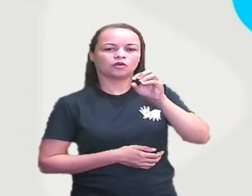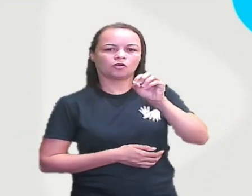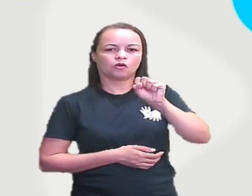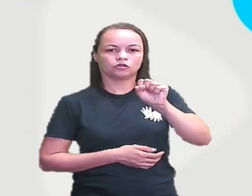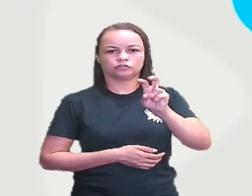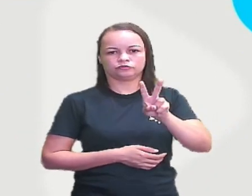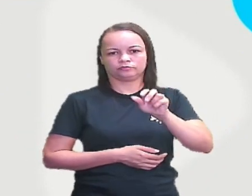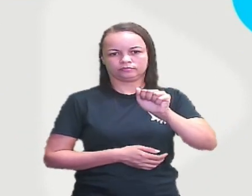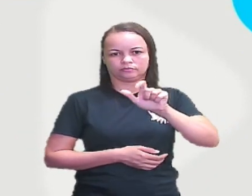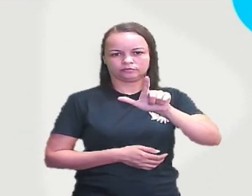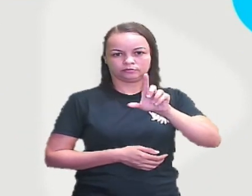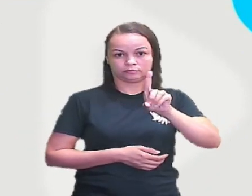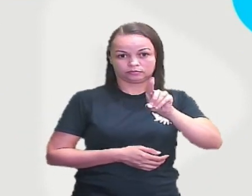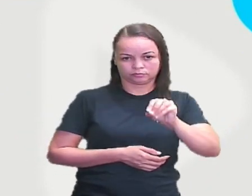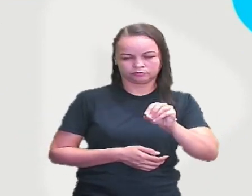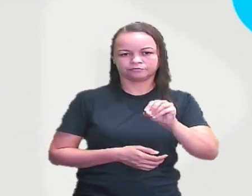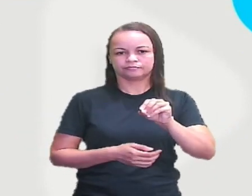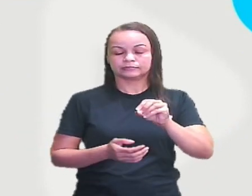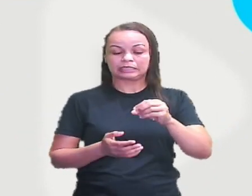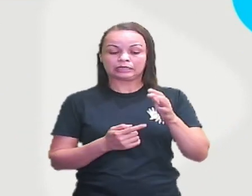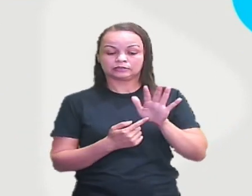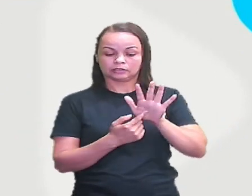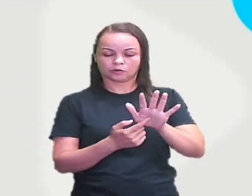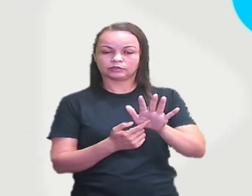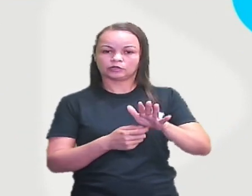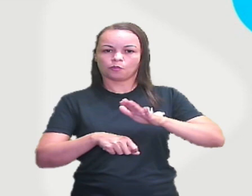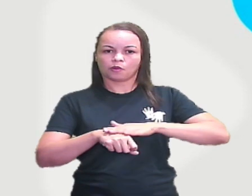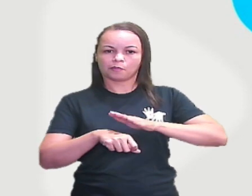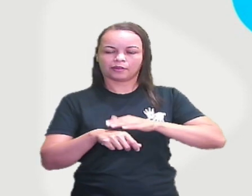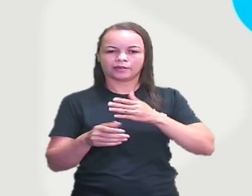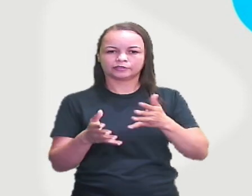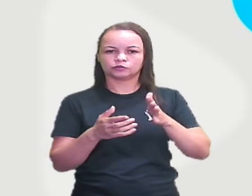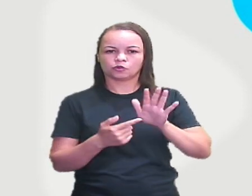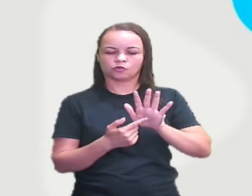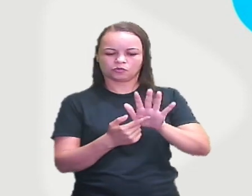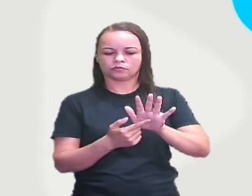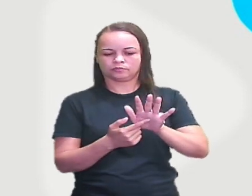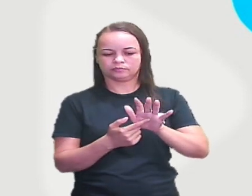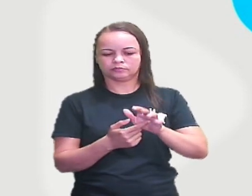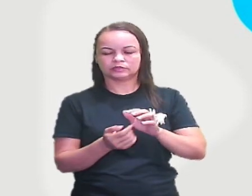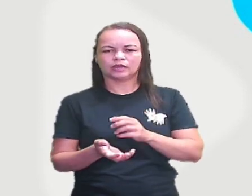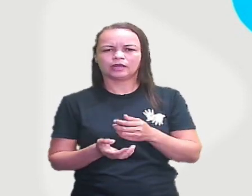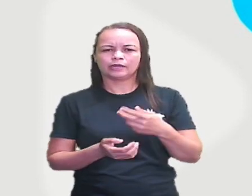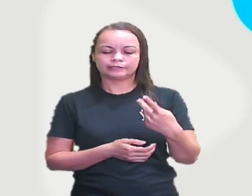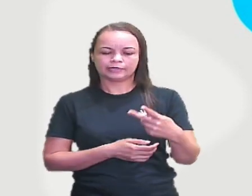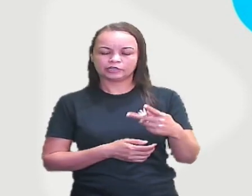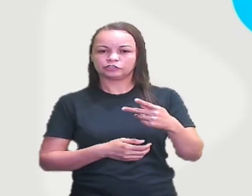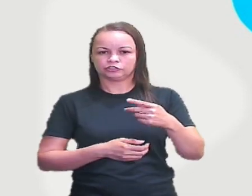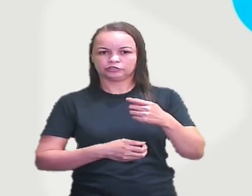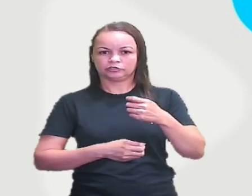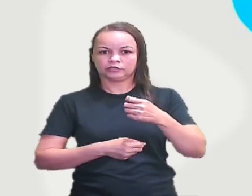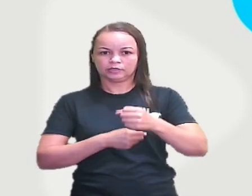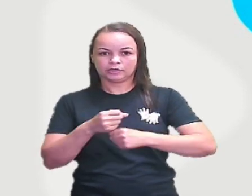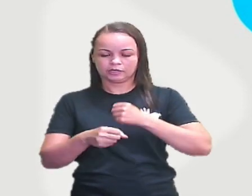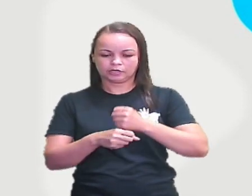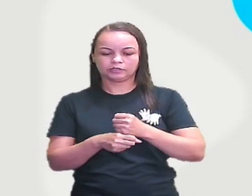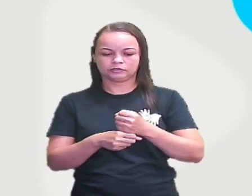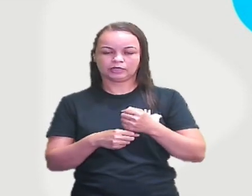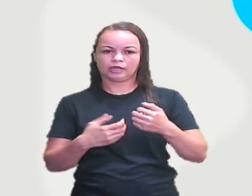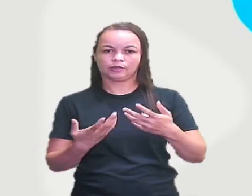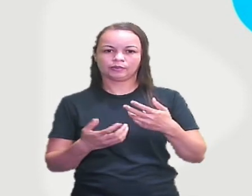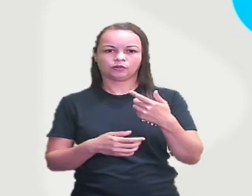modernista, e para aproveitar aí, né, o momento, o modernismo neste ano celebra o seu centenário,